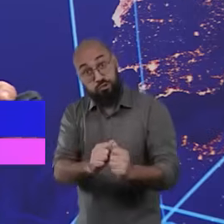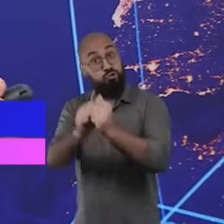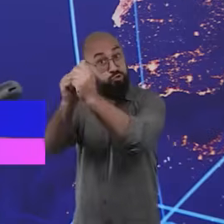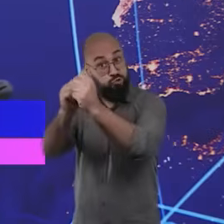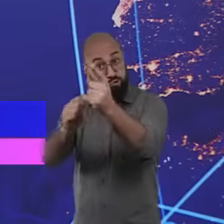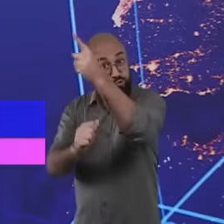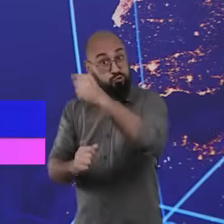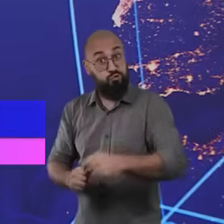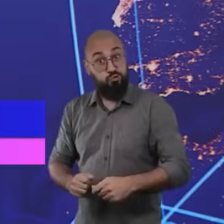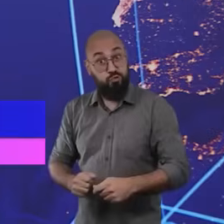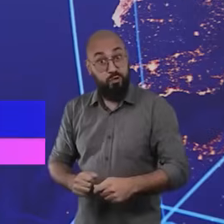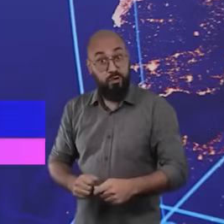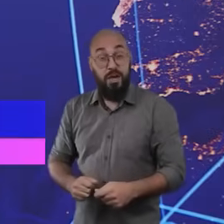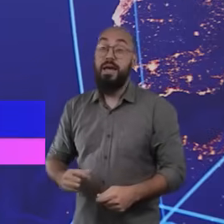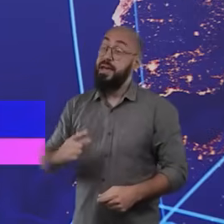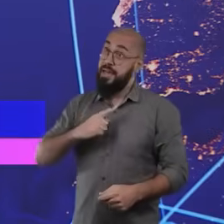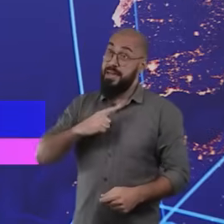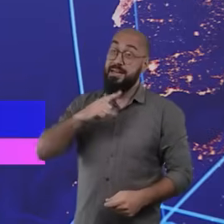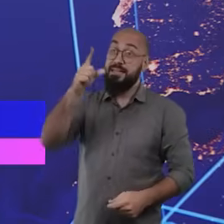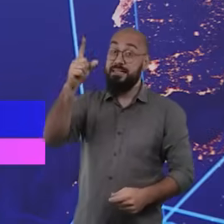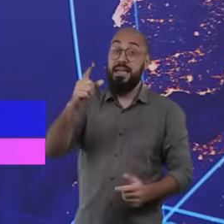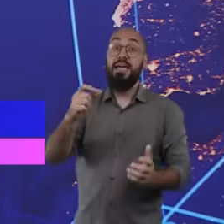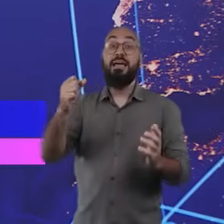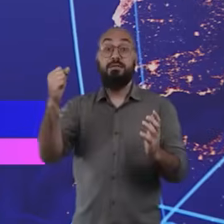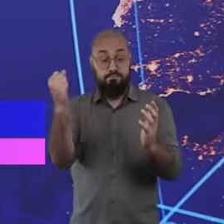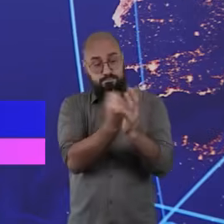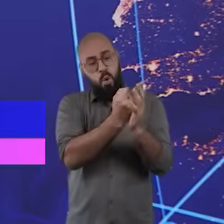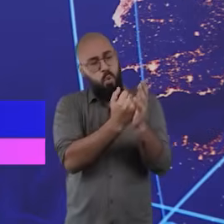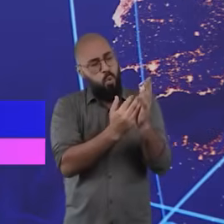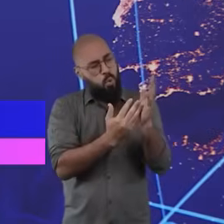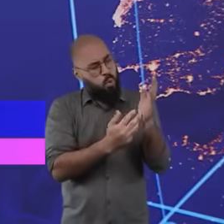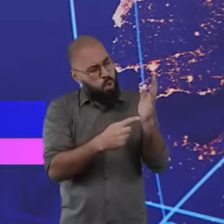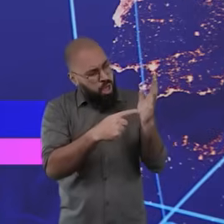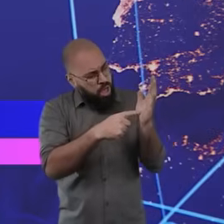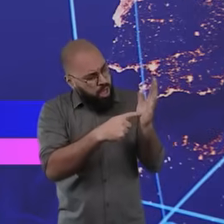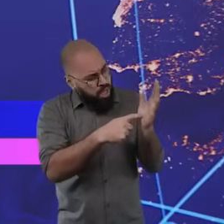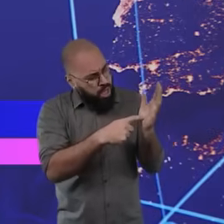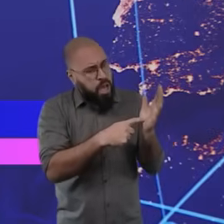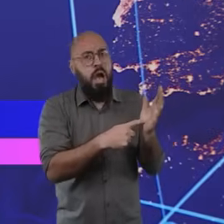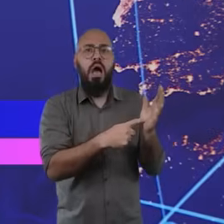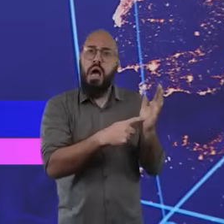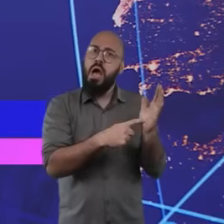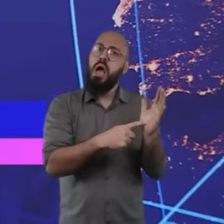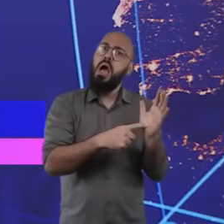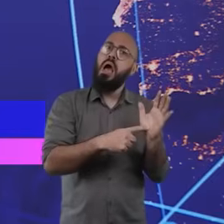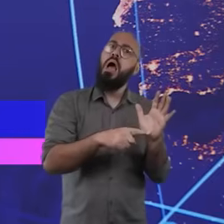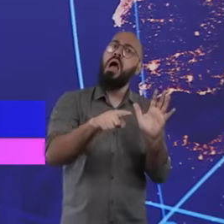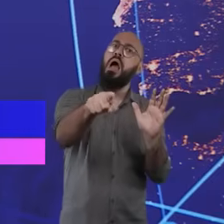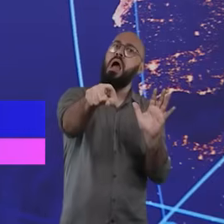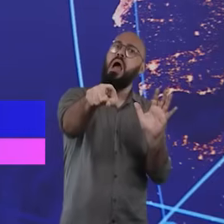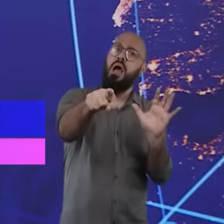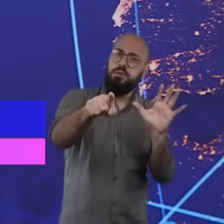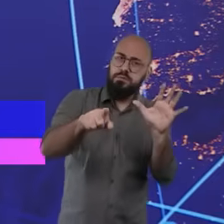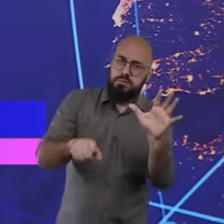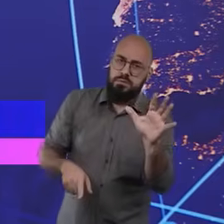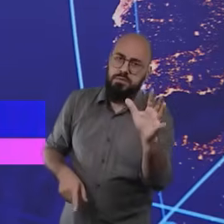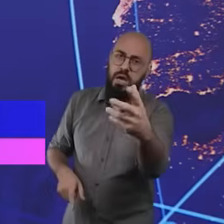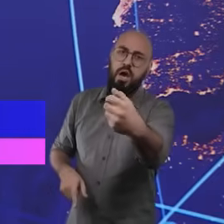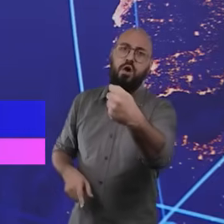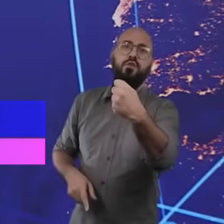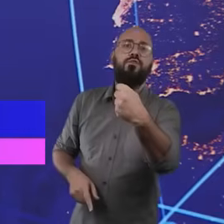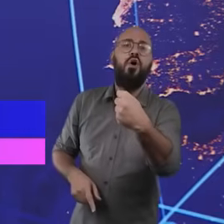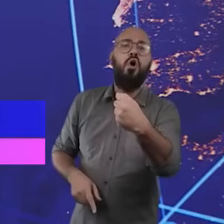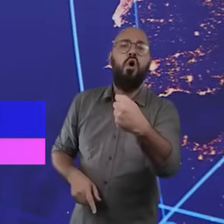nome gravado nas palmas das mãos. As feridas que Jesus carrega dos